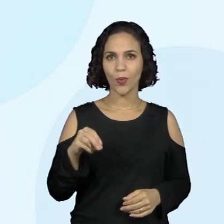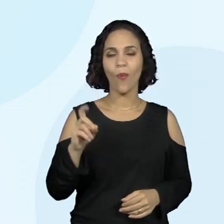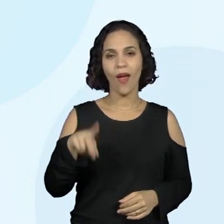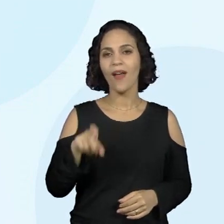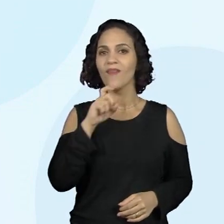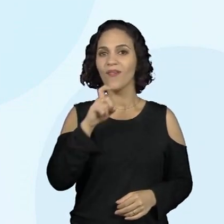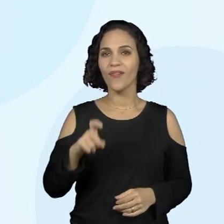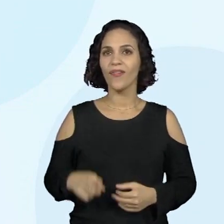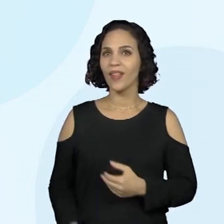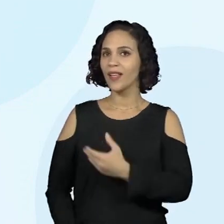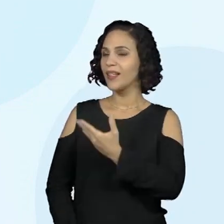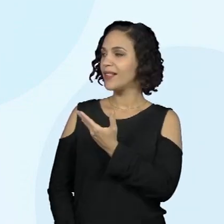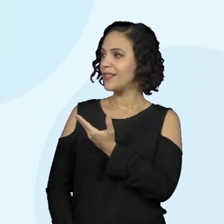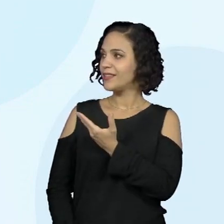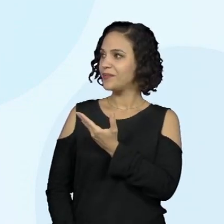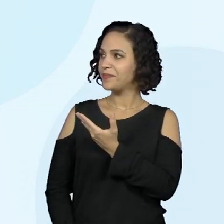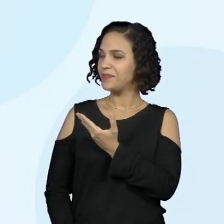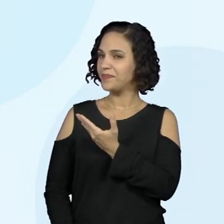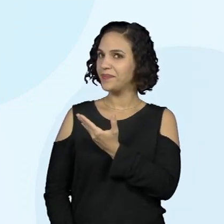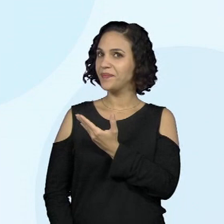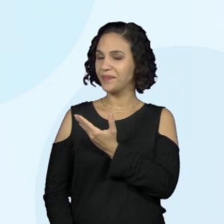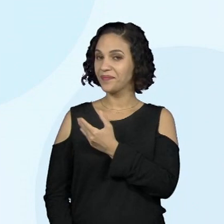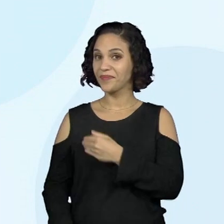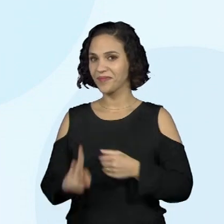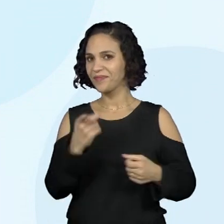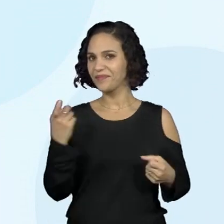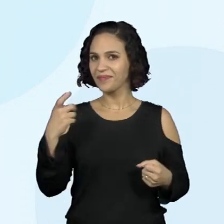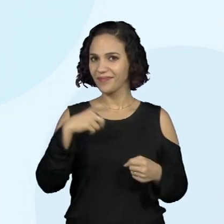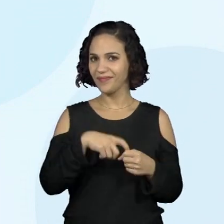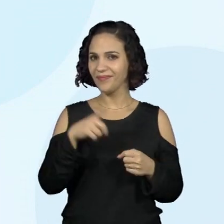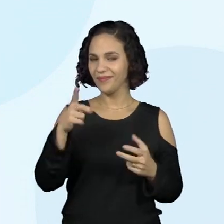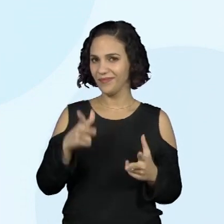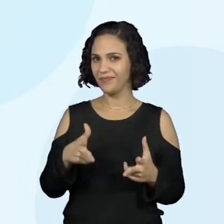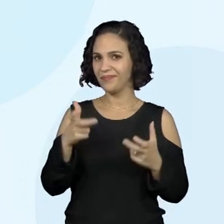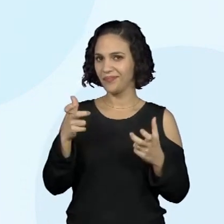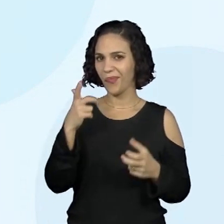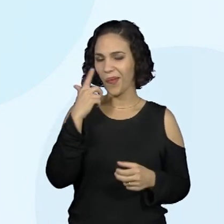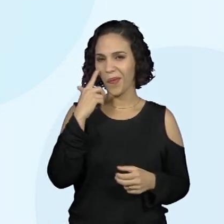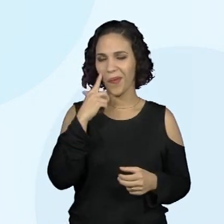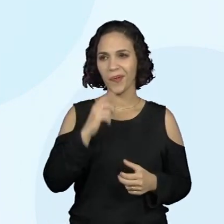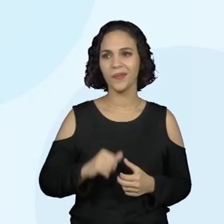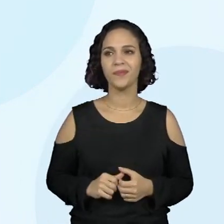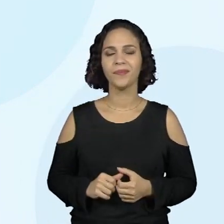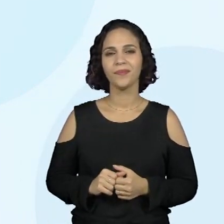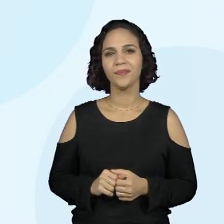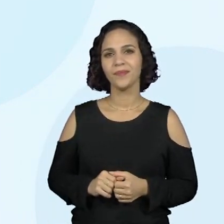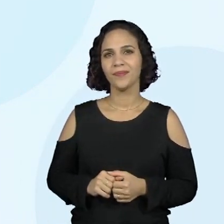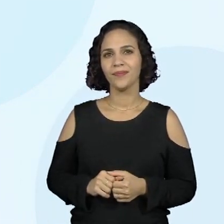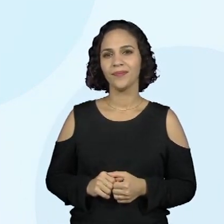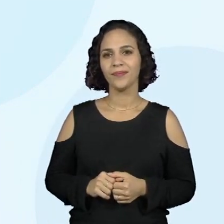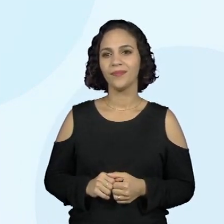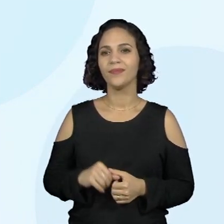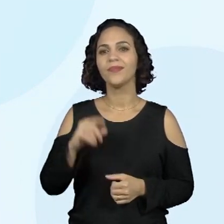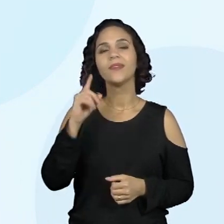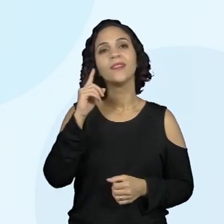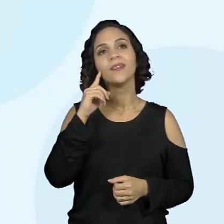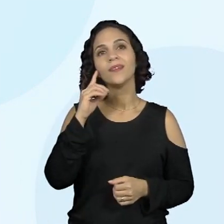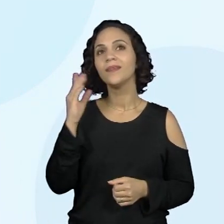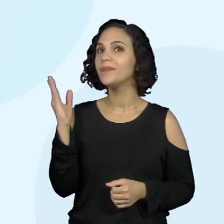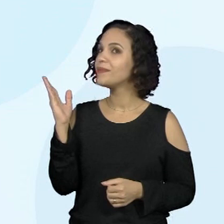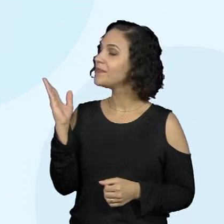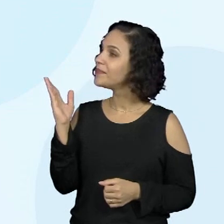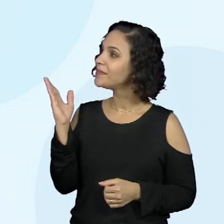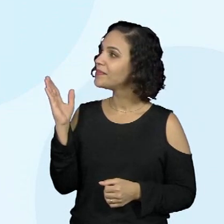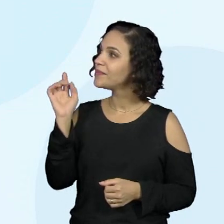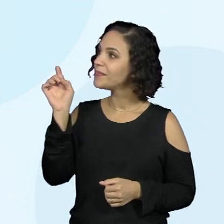aqui. Vou voltar para a pirâmide para vocês fazerem a conferência. Qual é o nome desta